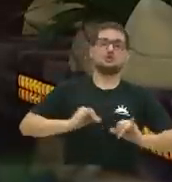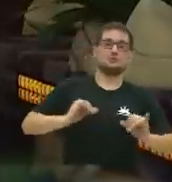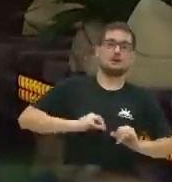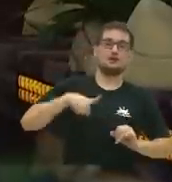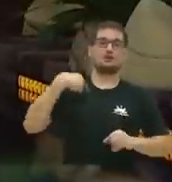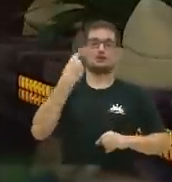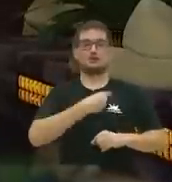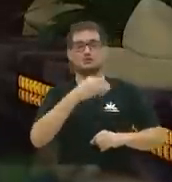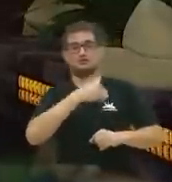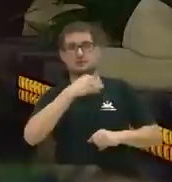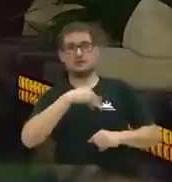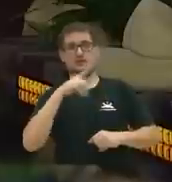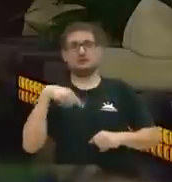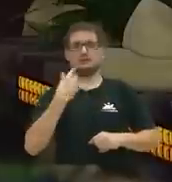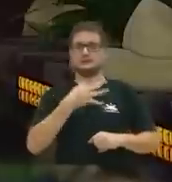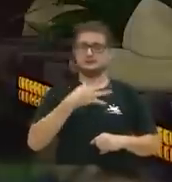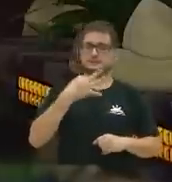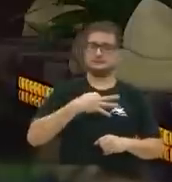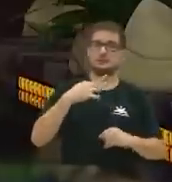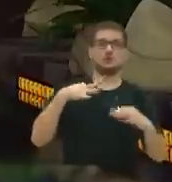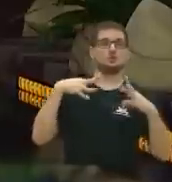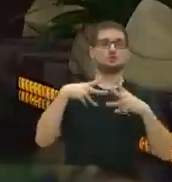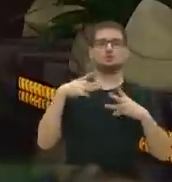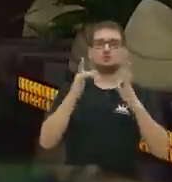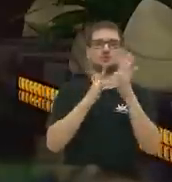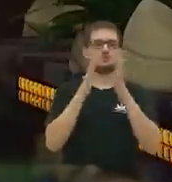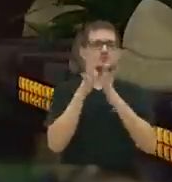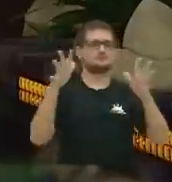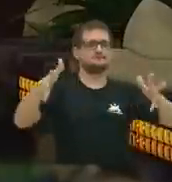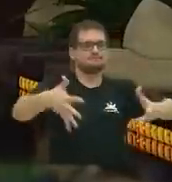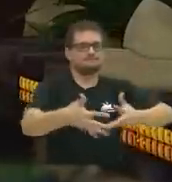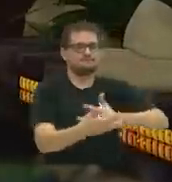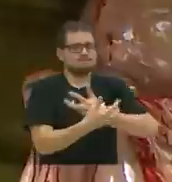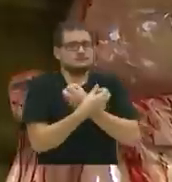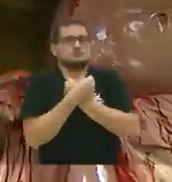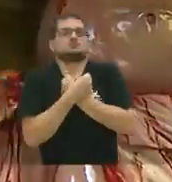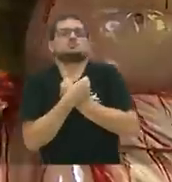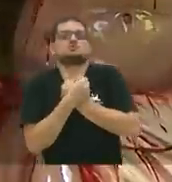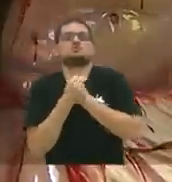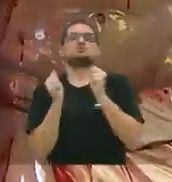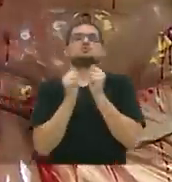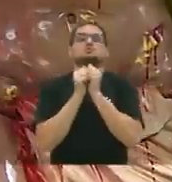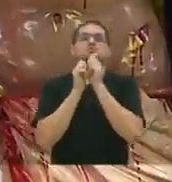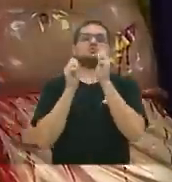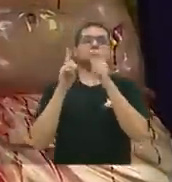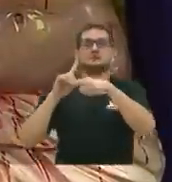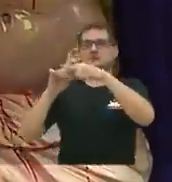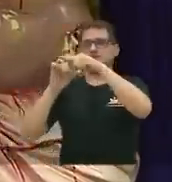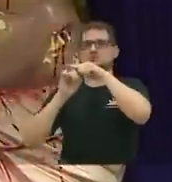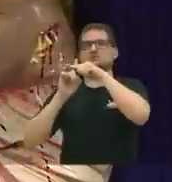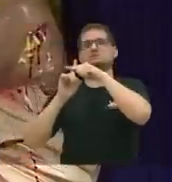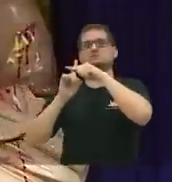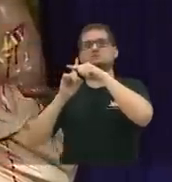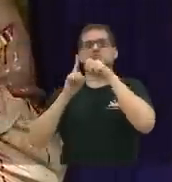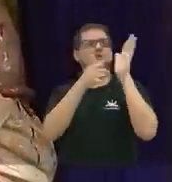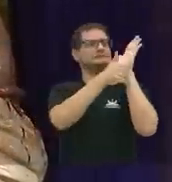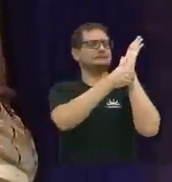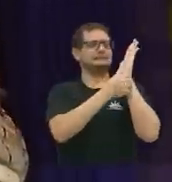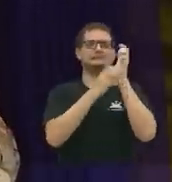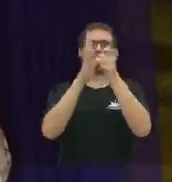pecados. Por suas chagas fomos curados, por tua cruz